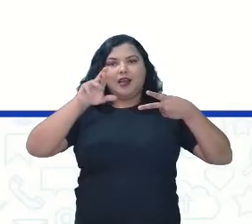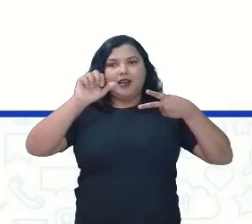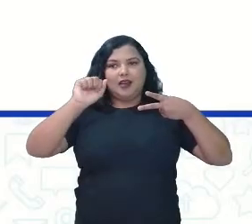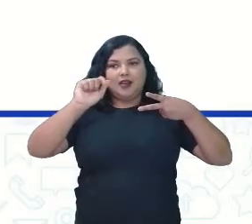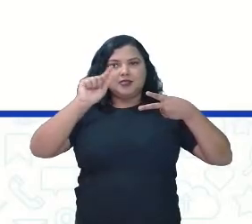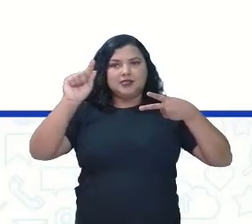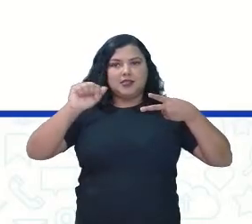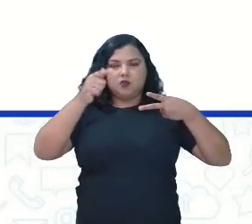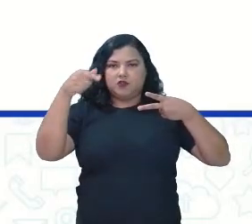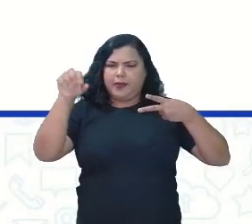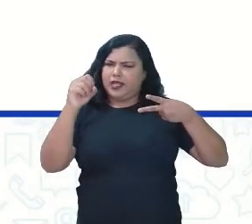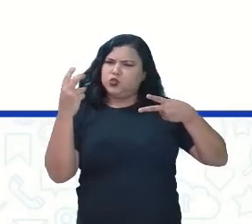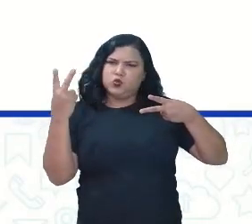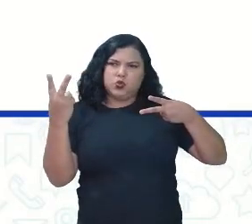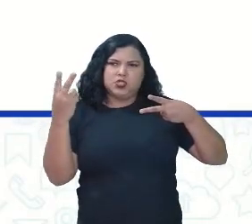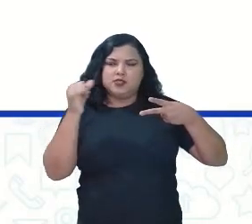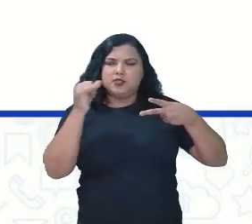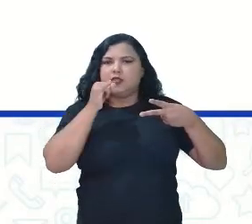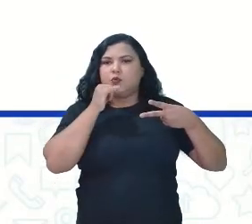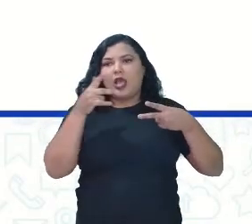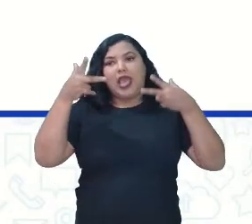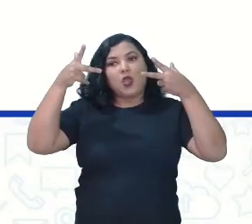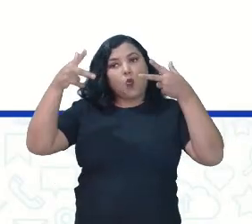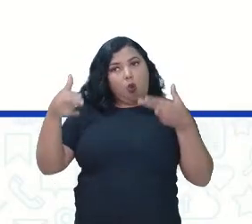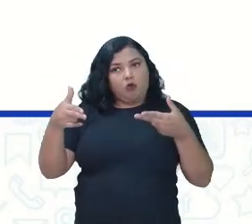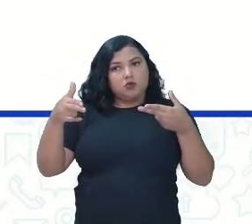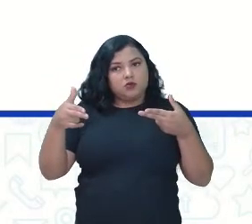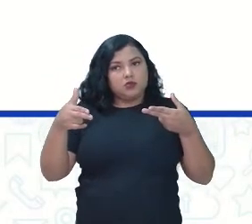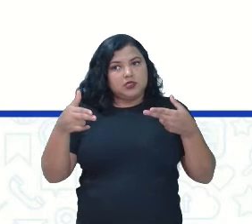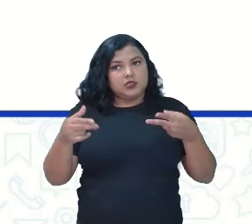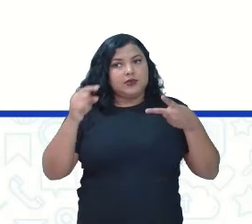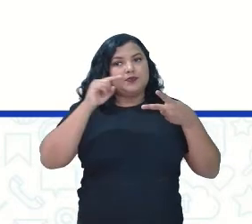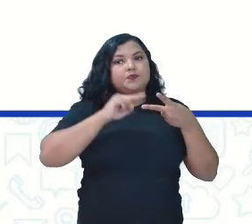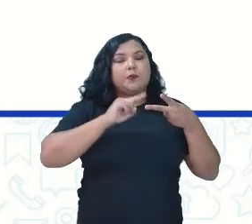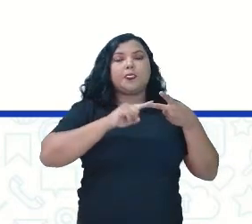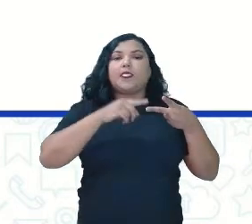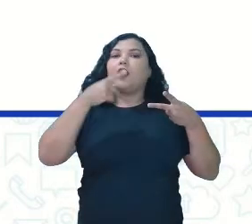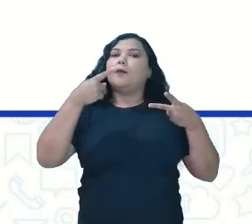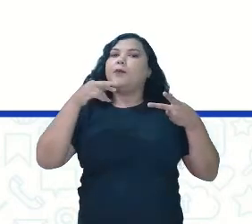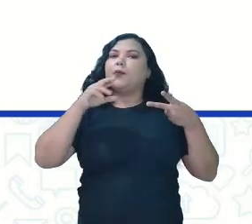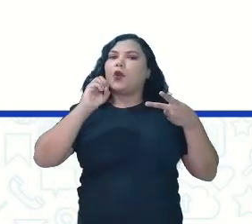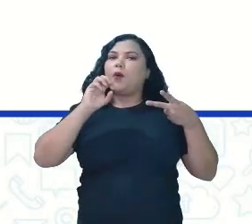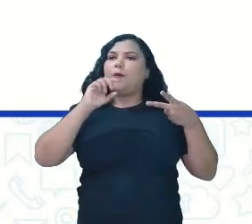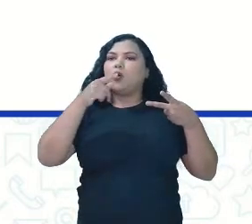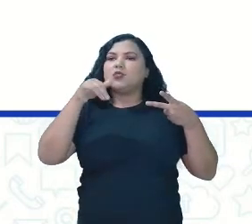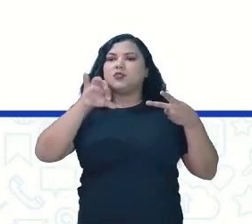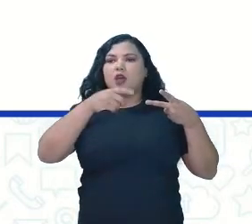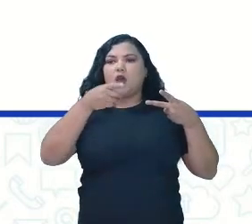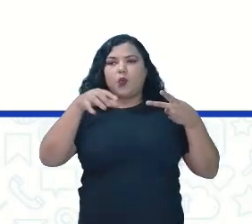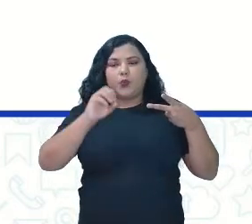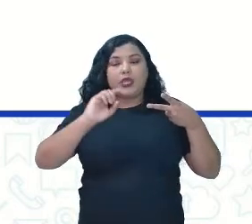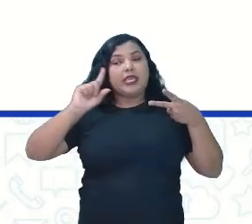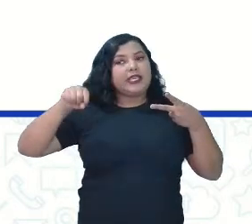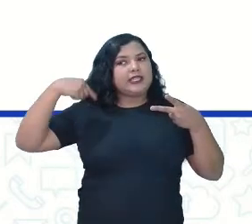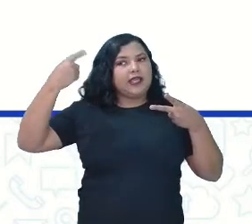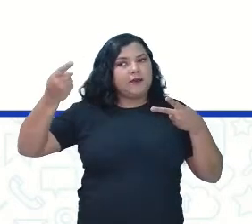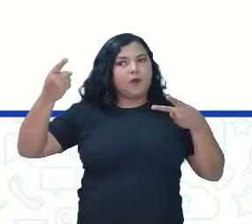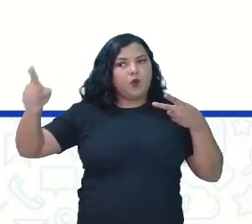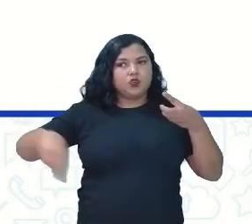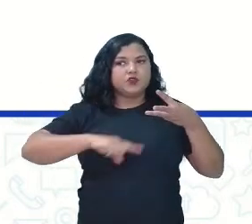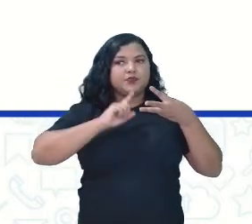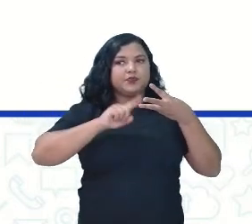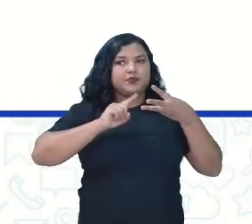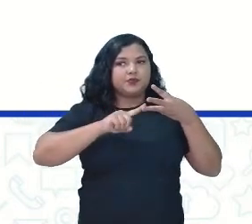pegar aí 2 razões, então a igualdade dessas 2 razões formam a proporção, Depois que você montar a